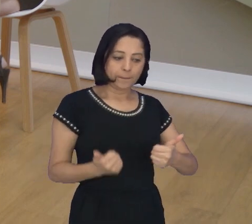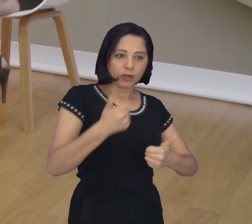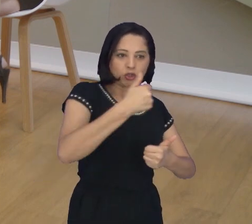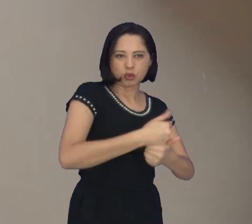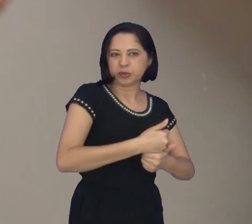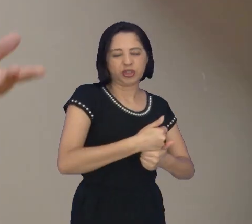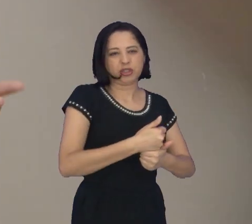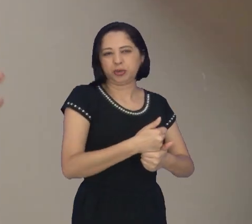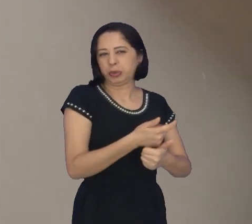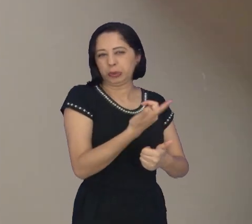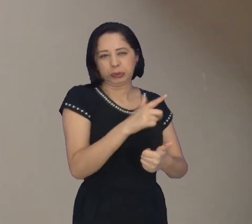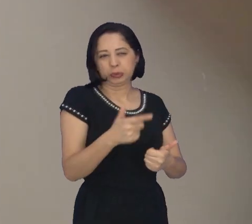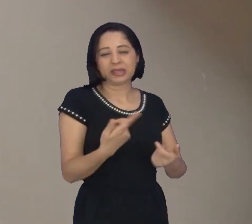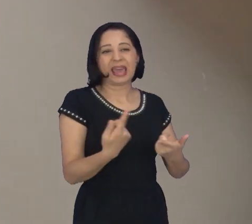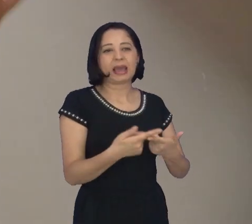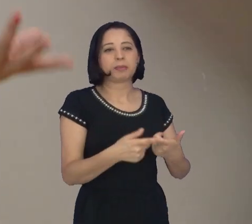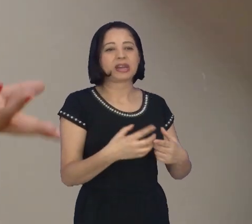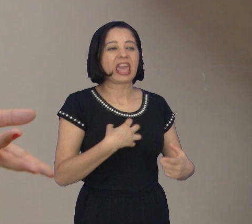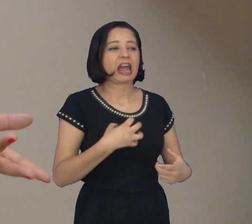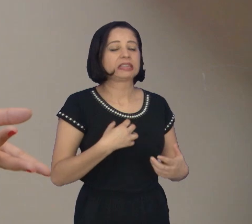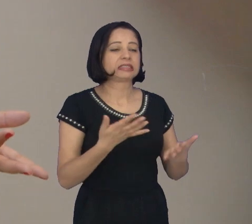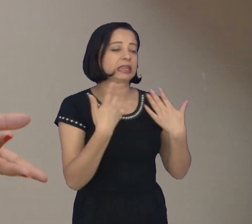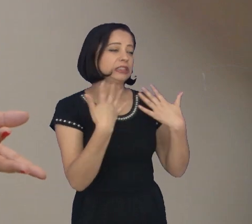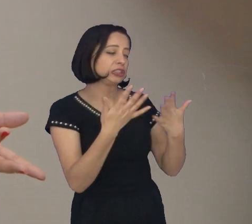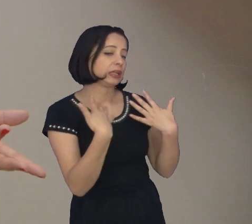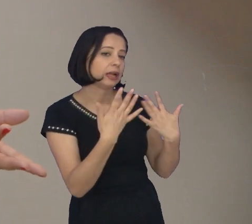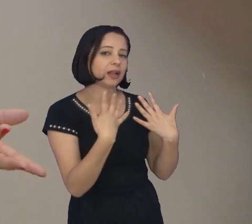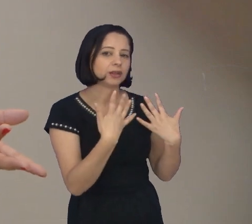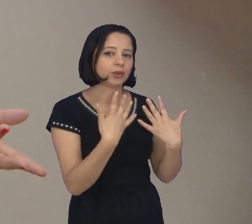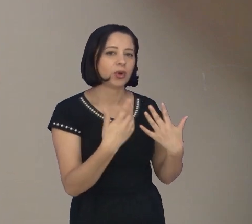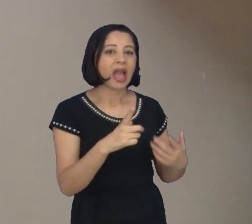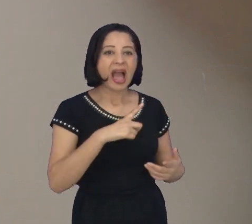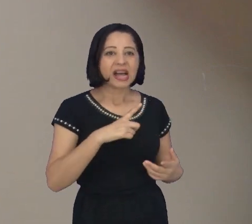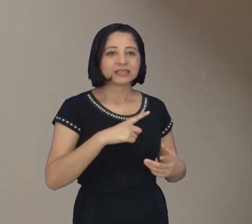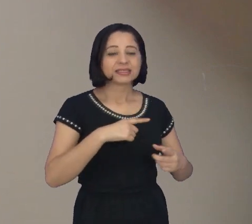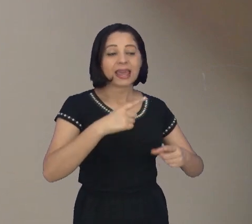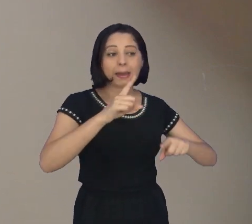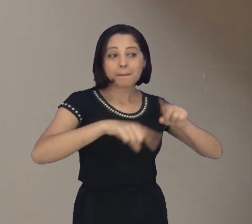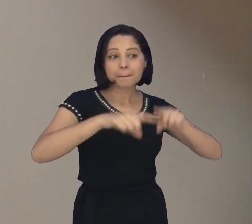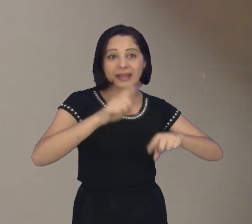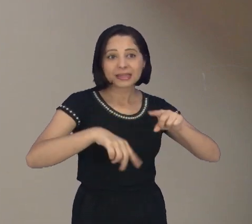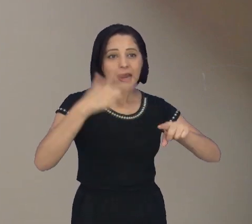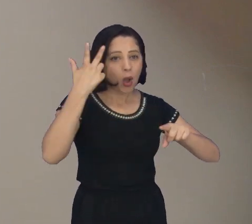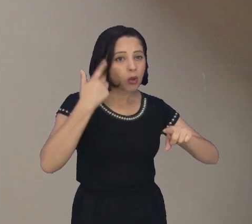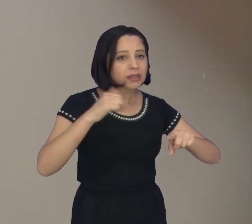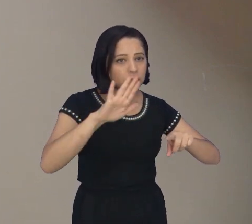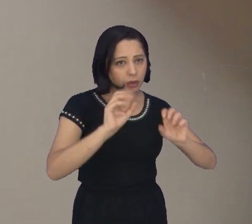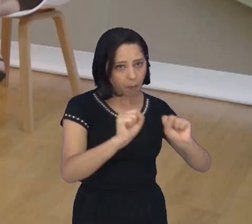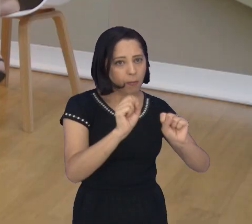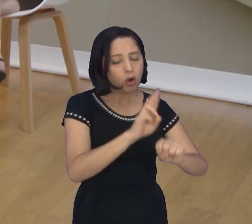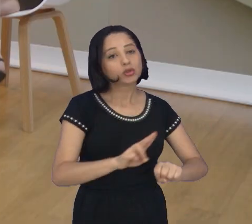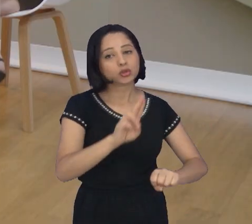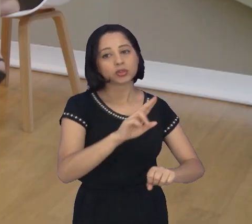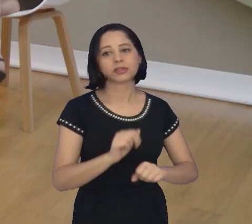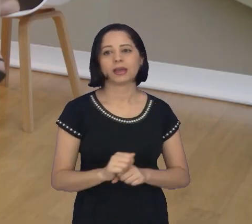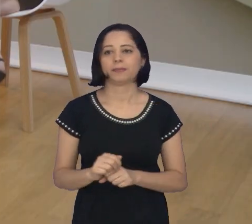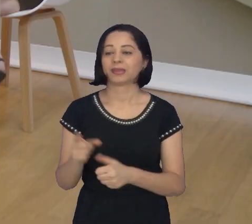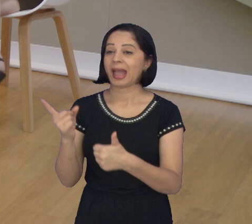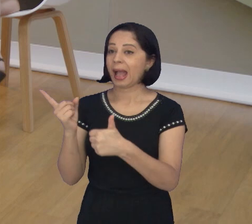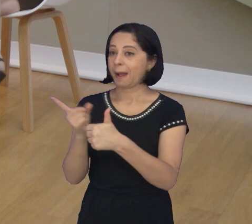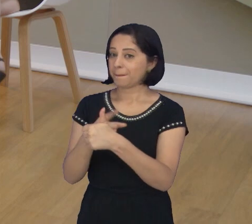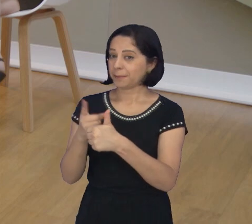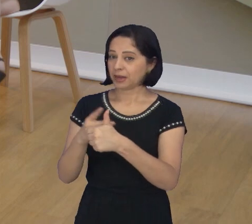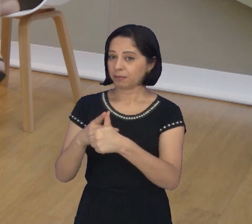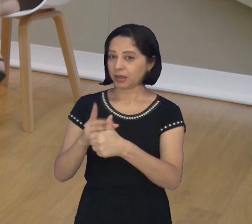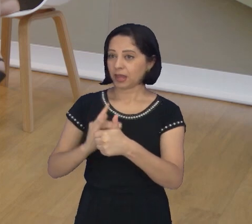sente muito desconforto, calor, e quer saber se existe algo natural nessa fase da menopausa. Tem? Primeiramente, a reposição